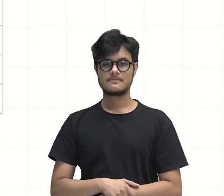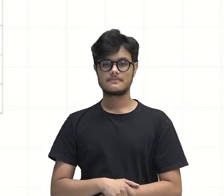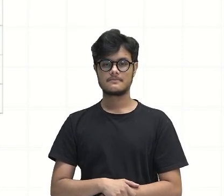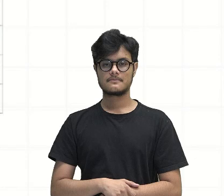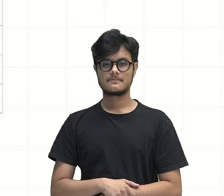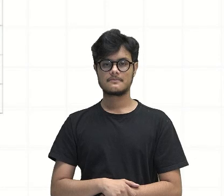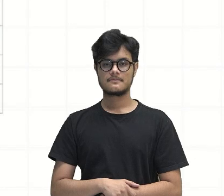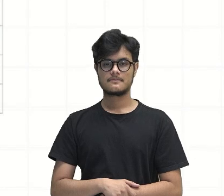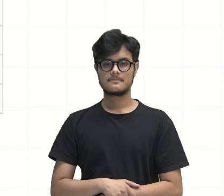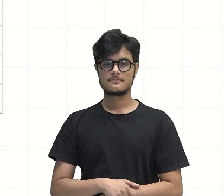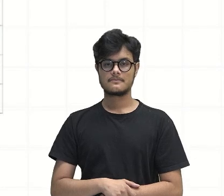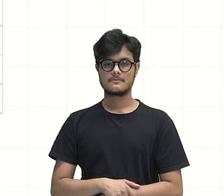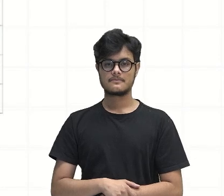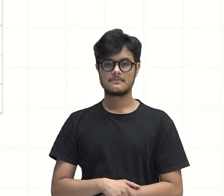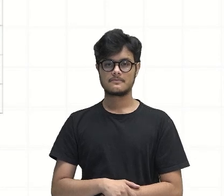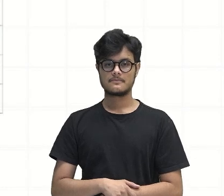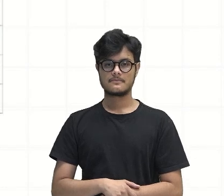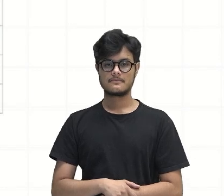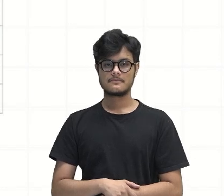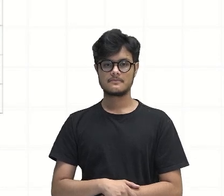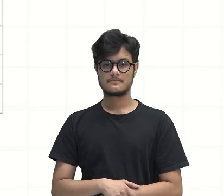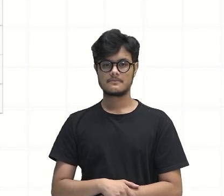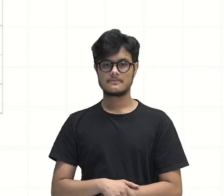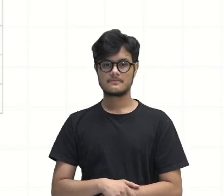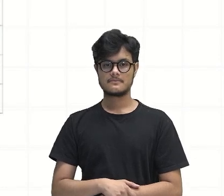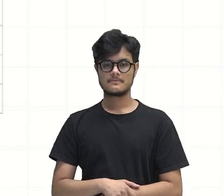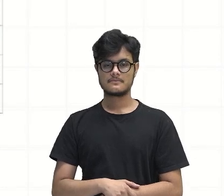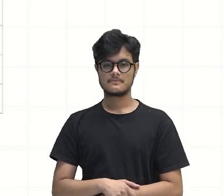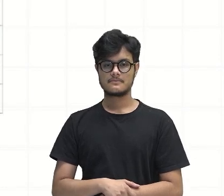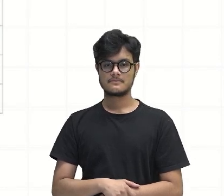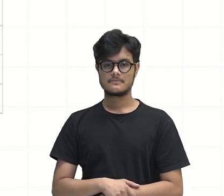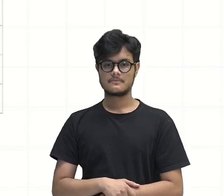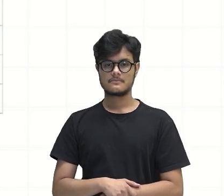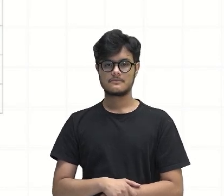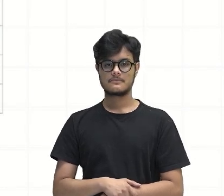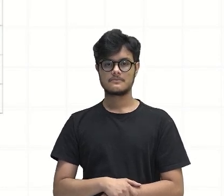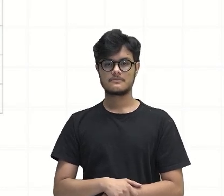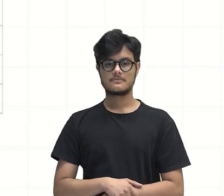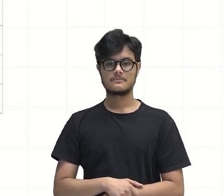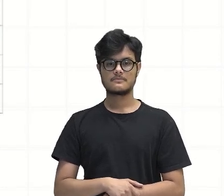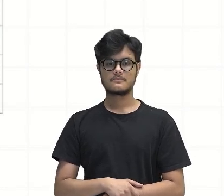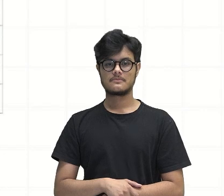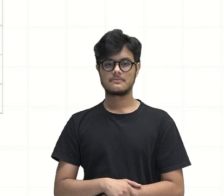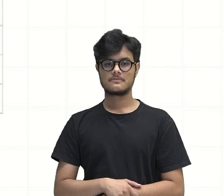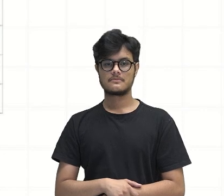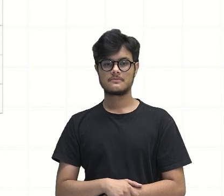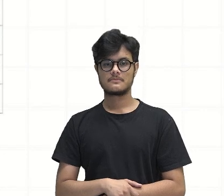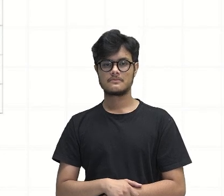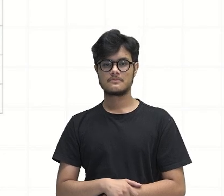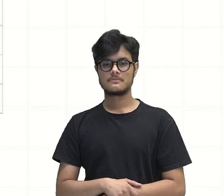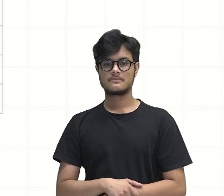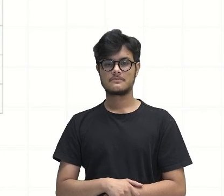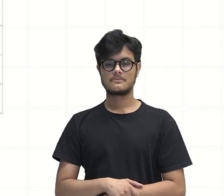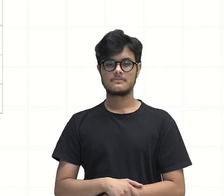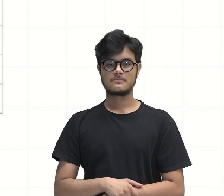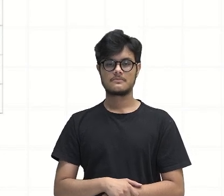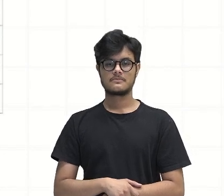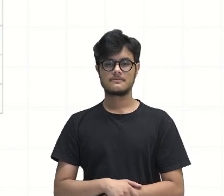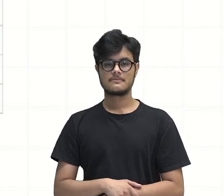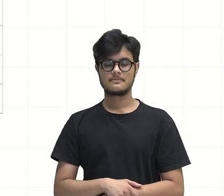no segundo quadrante, né? E no segundo quadrante, a coordenada do y é positiva. Tudo